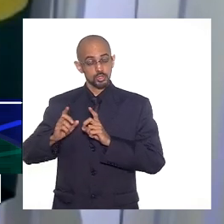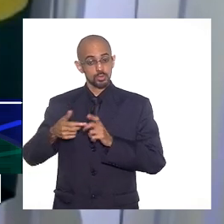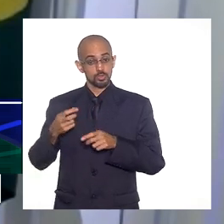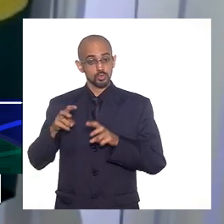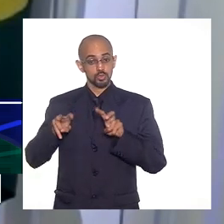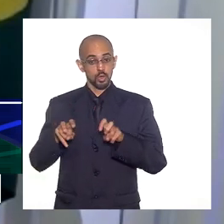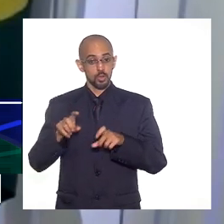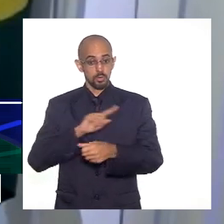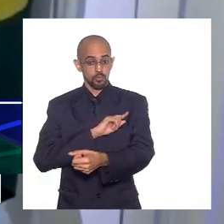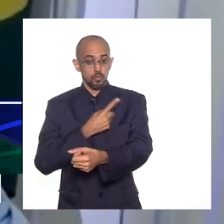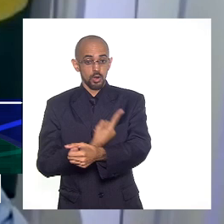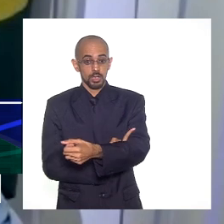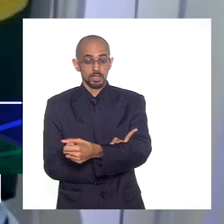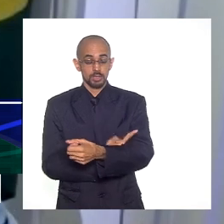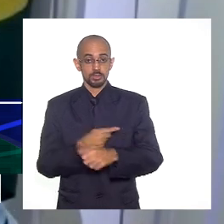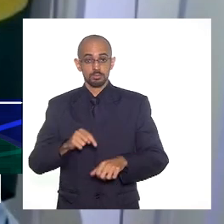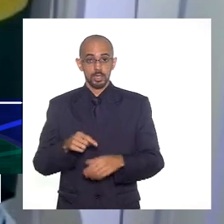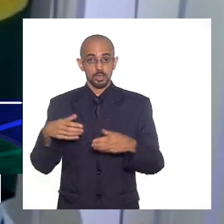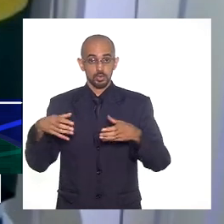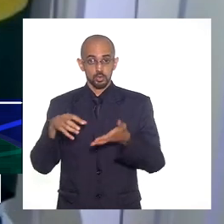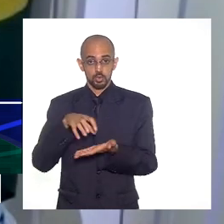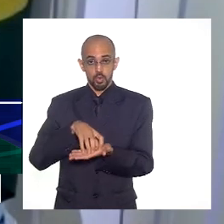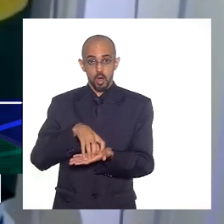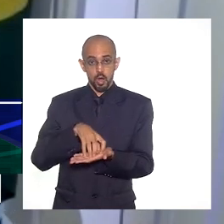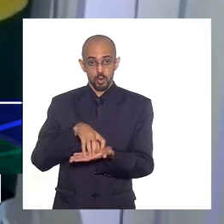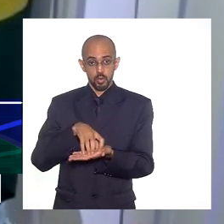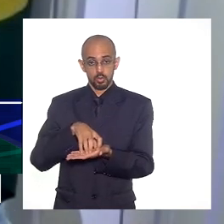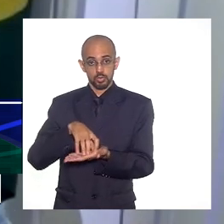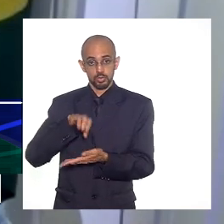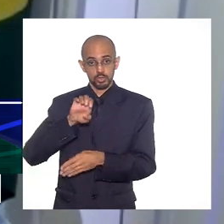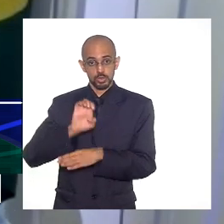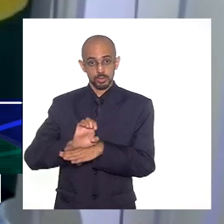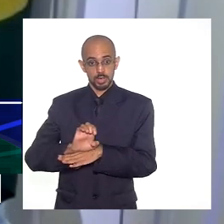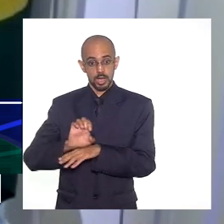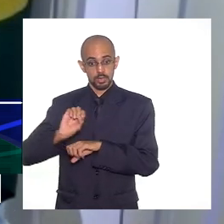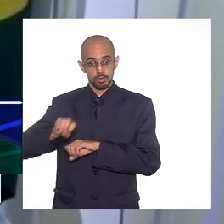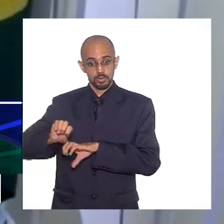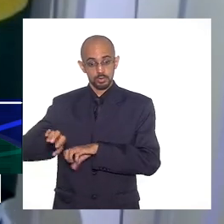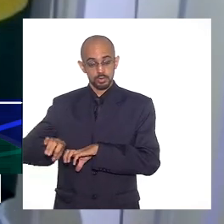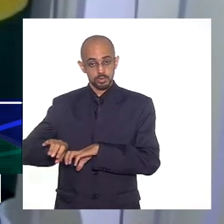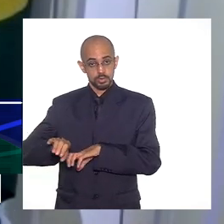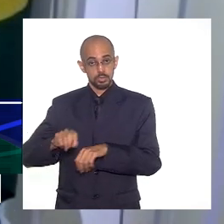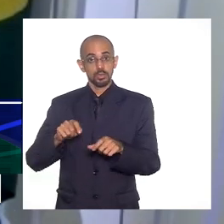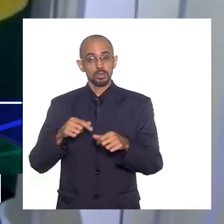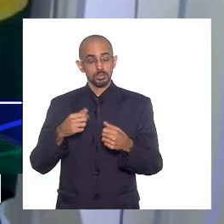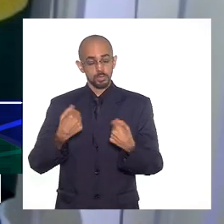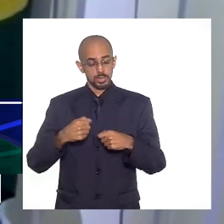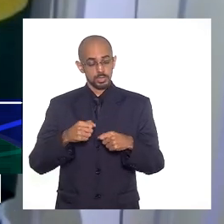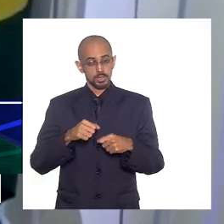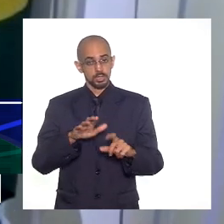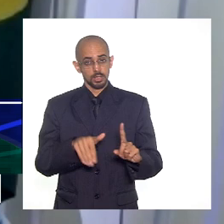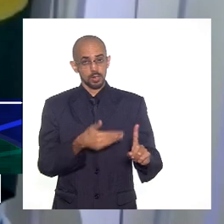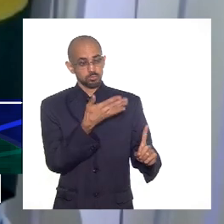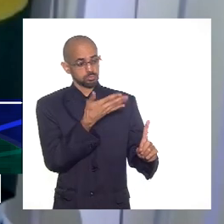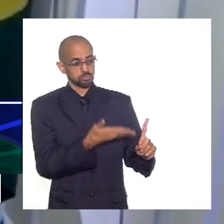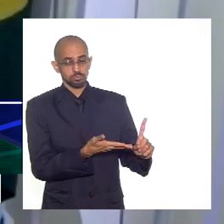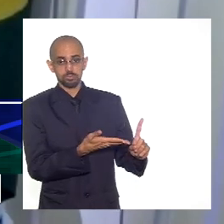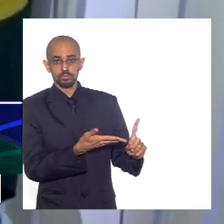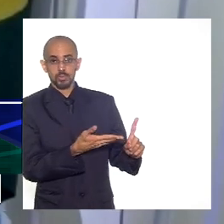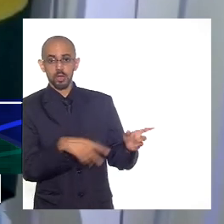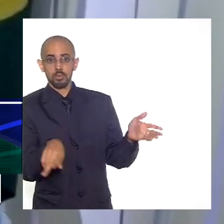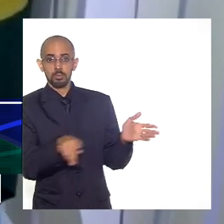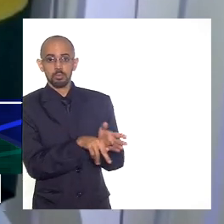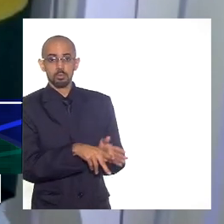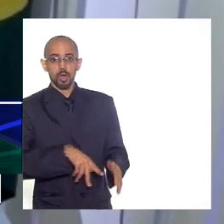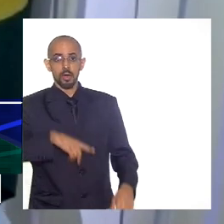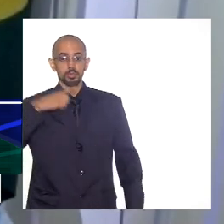do Conselho Estadual de Educação como órgão de Estado, e é preciso também dar o crédito nesse debate ao próprio ex-deputado